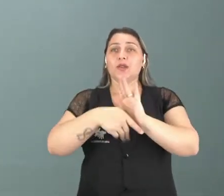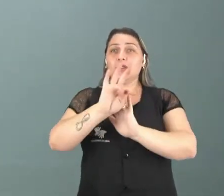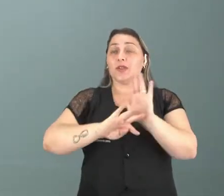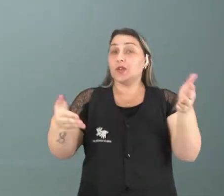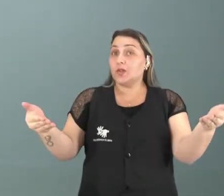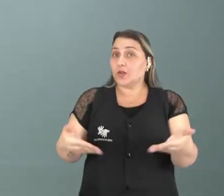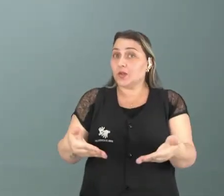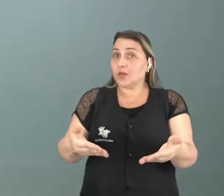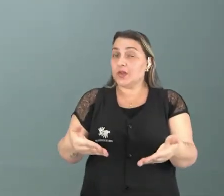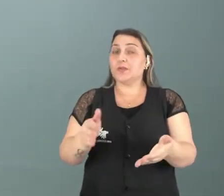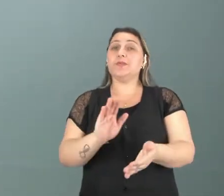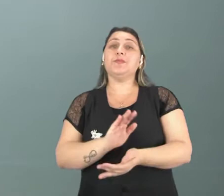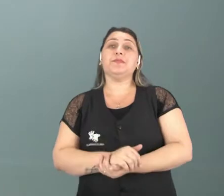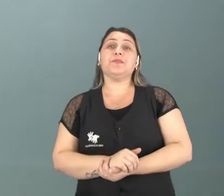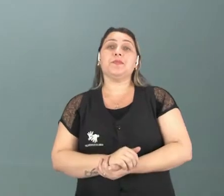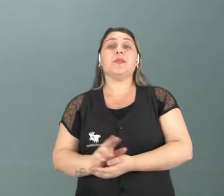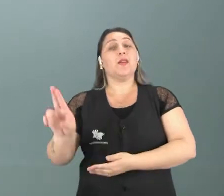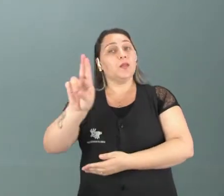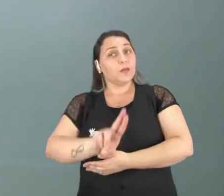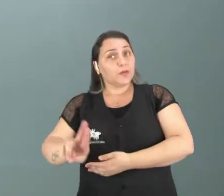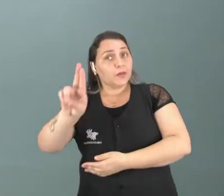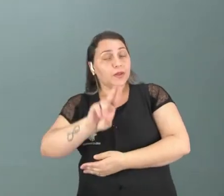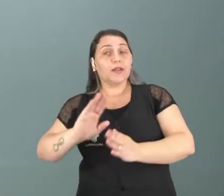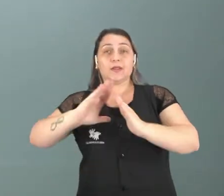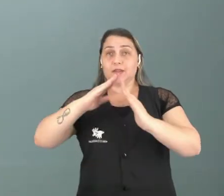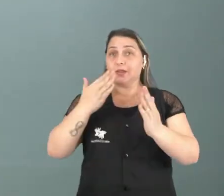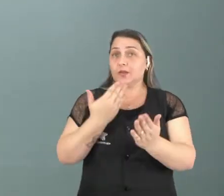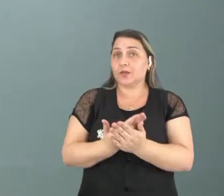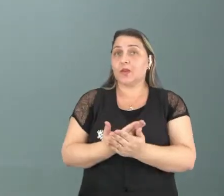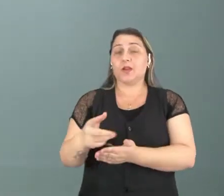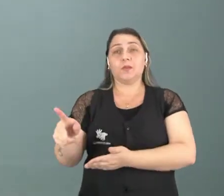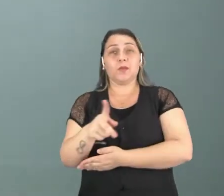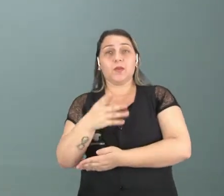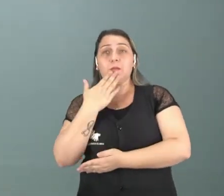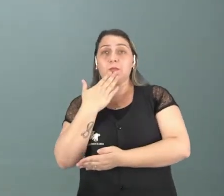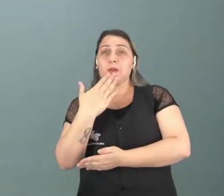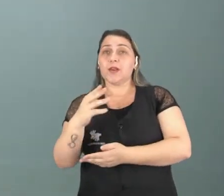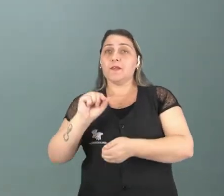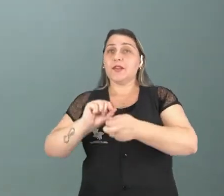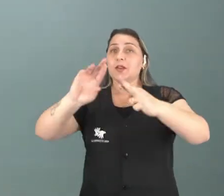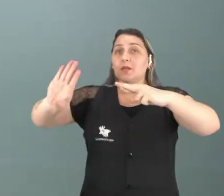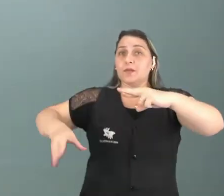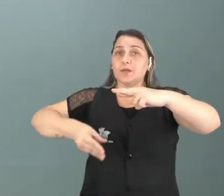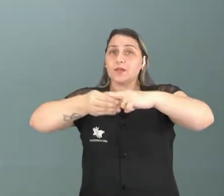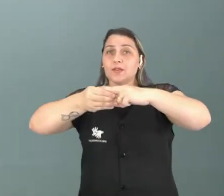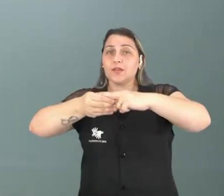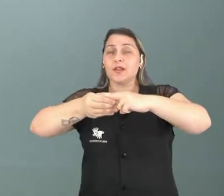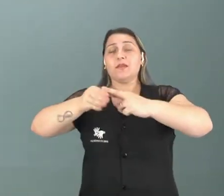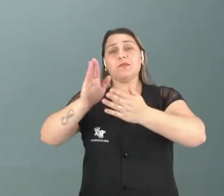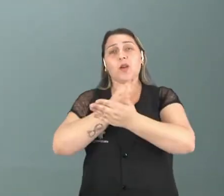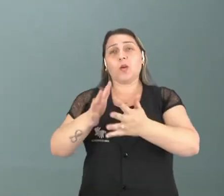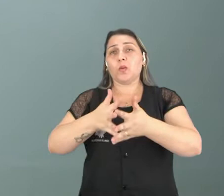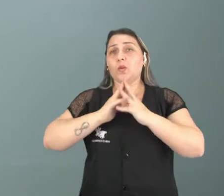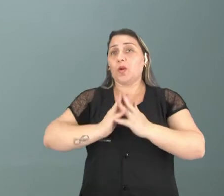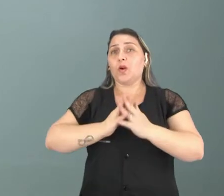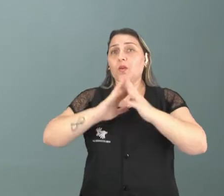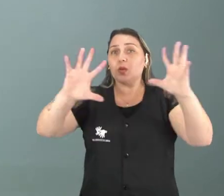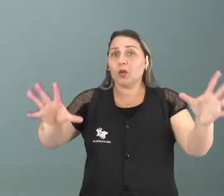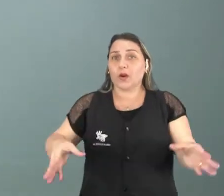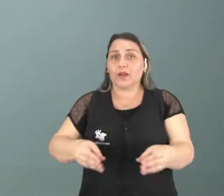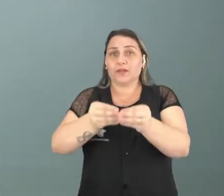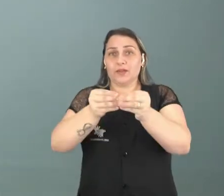hoje, resenha. Ele é muito usado na escola. O professor às vezes pede para você fazer uma resenha e às vezes é confundido com um